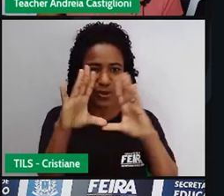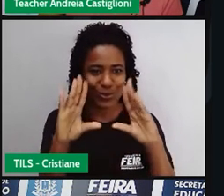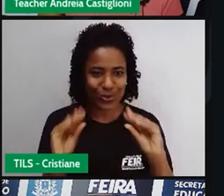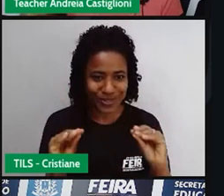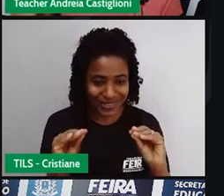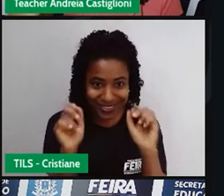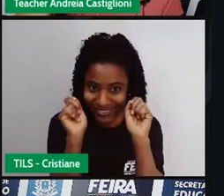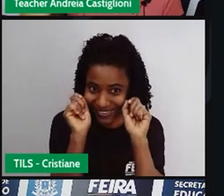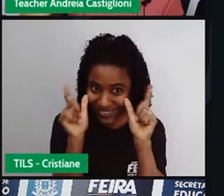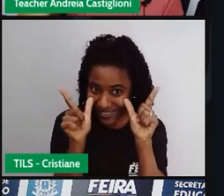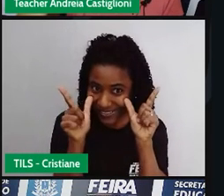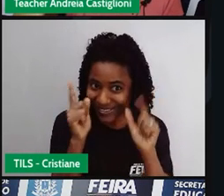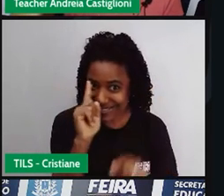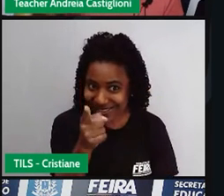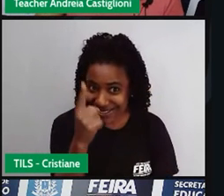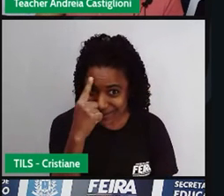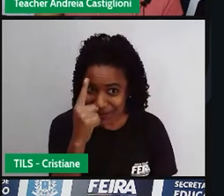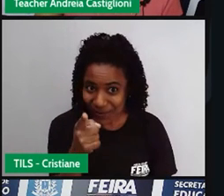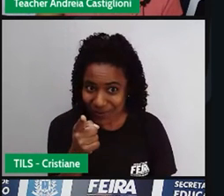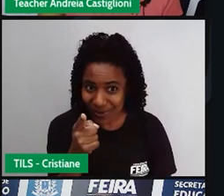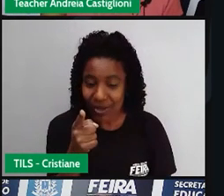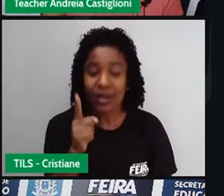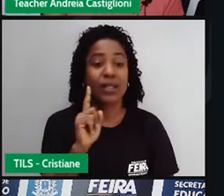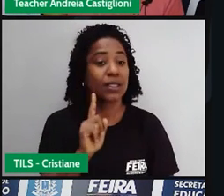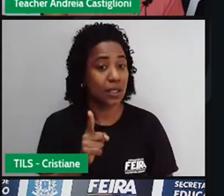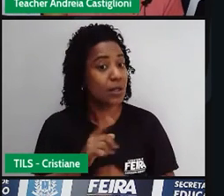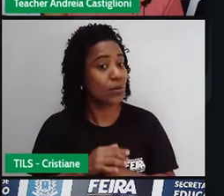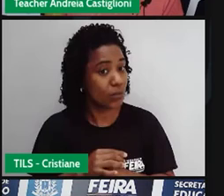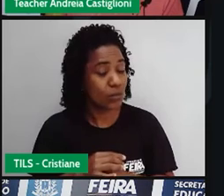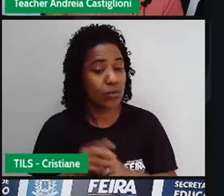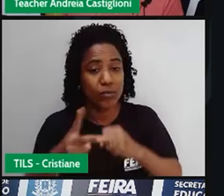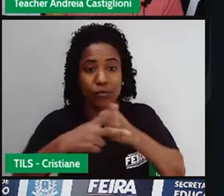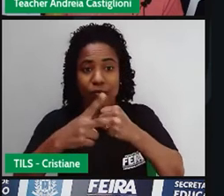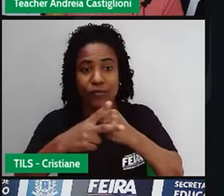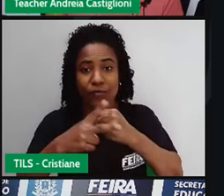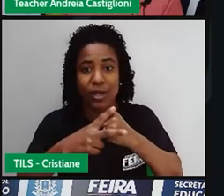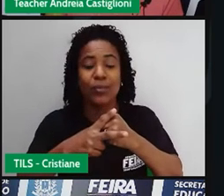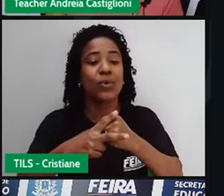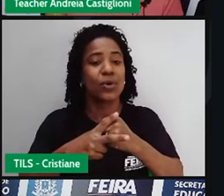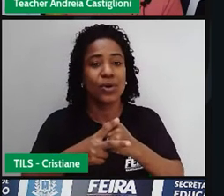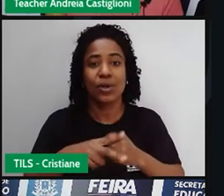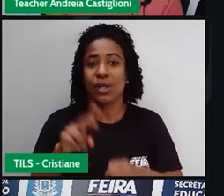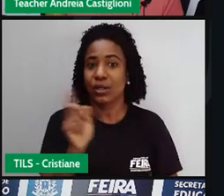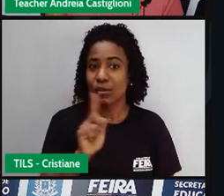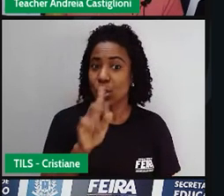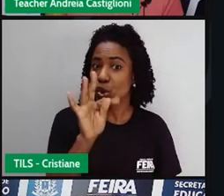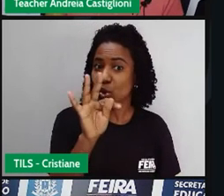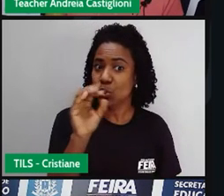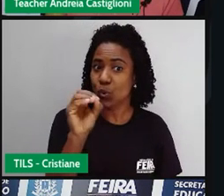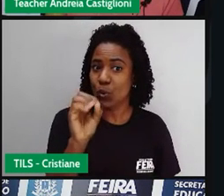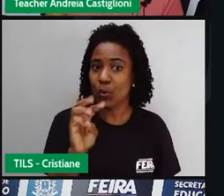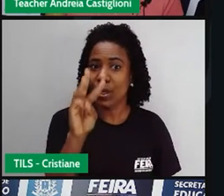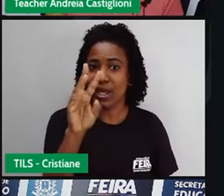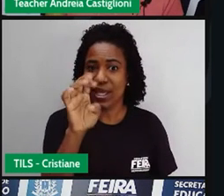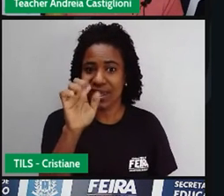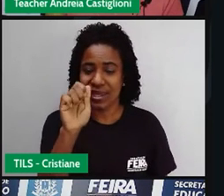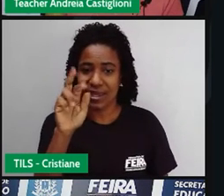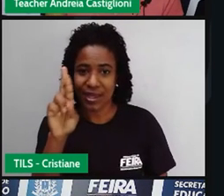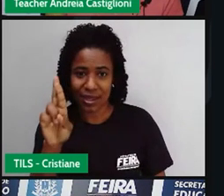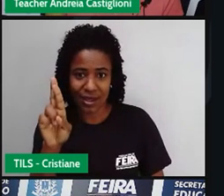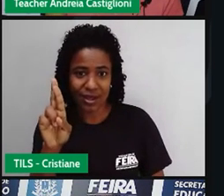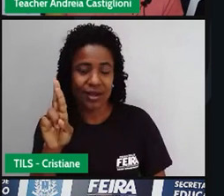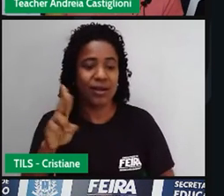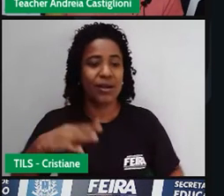se ligaram aí na dica não utilizar o Zé Bios para se referir a